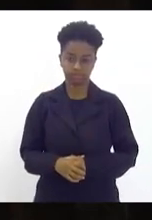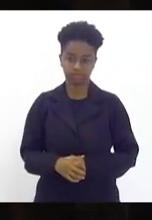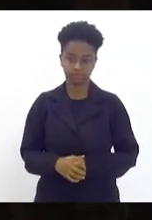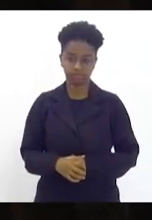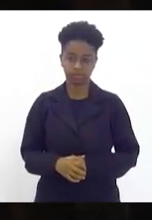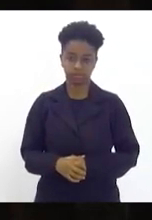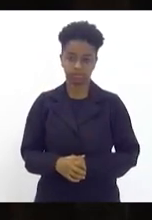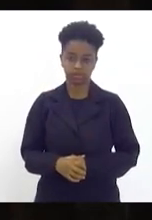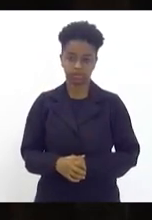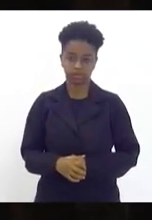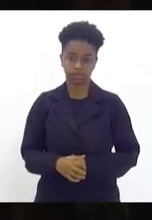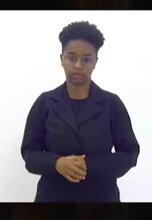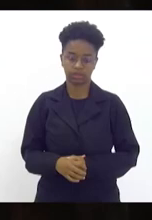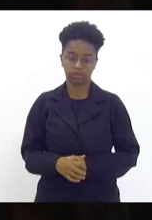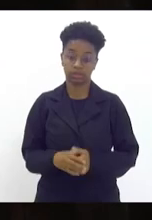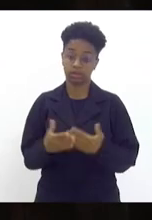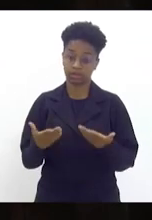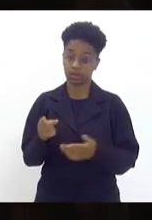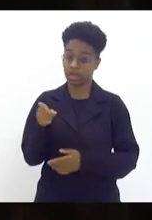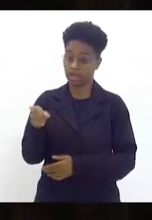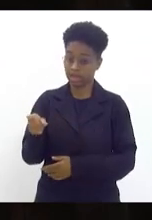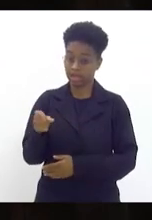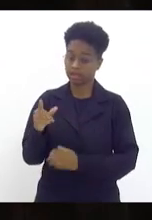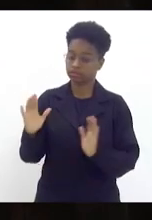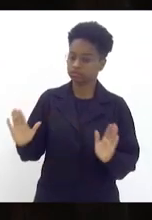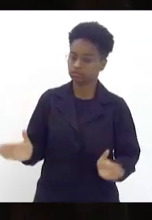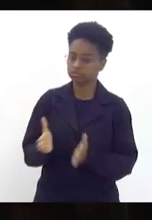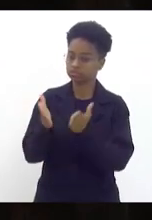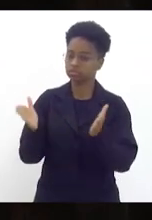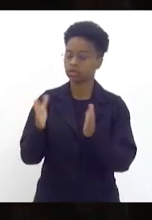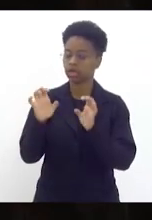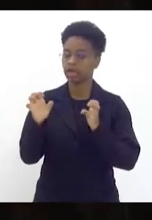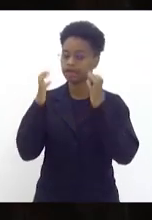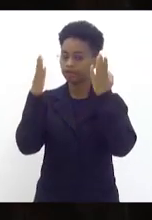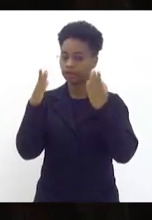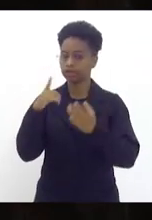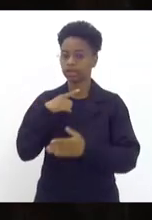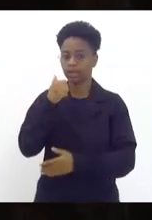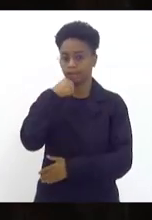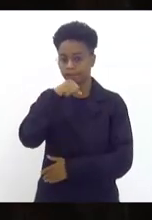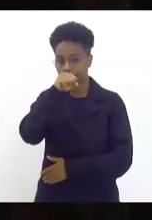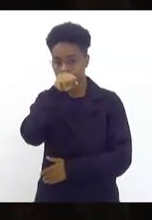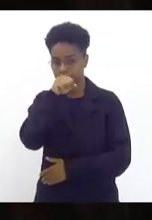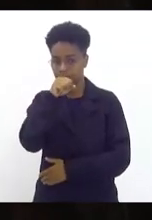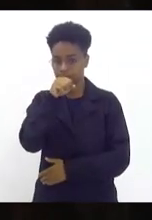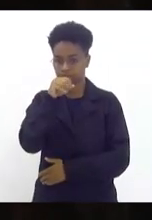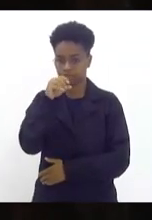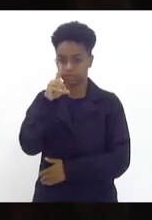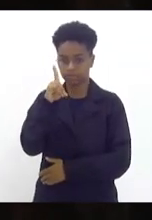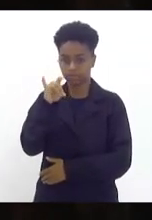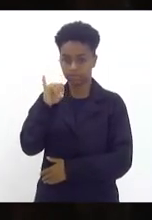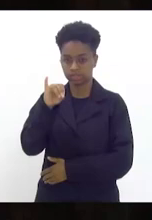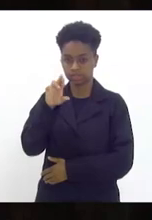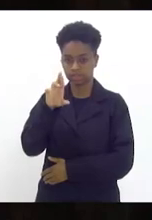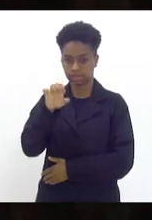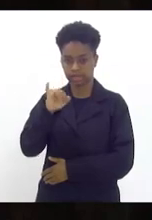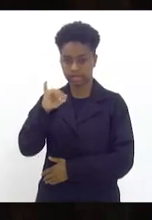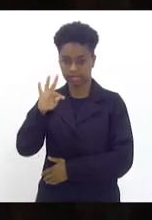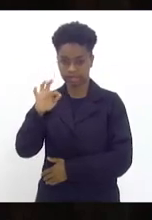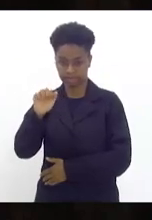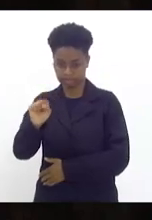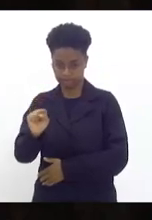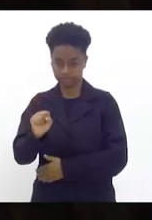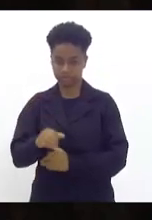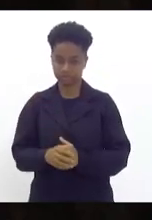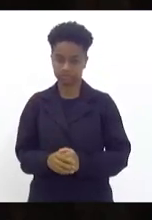Caçado. Ele promoveu esse evento e estavam lá as mães direitas, não se chamam mães de direita, mães